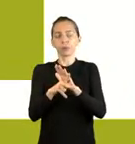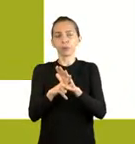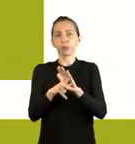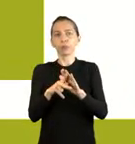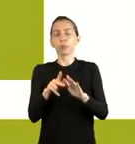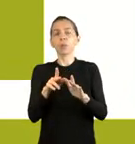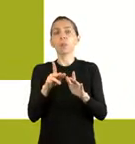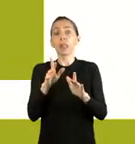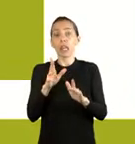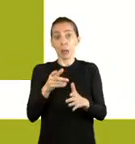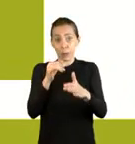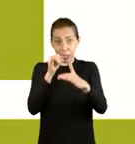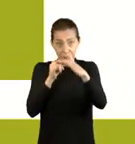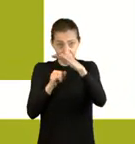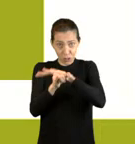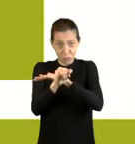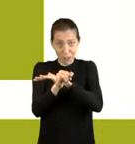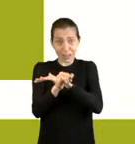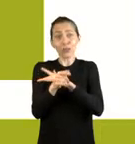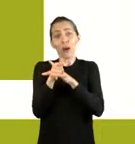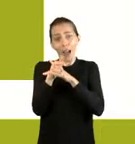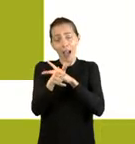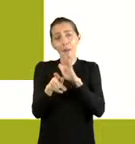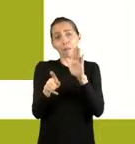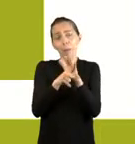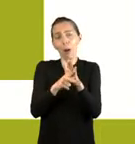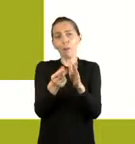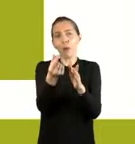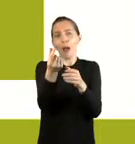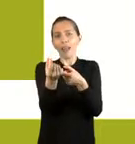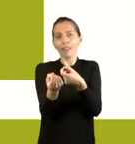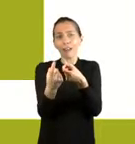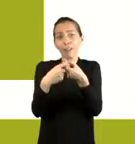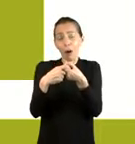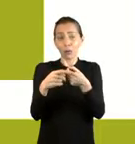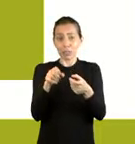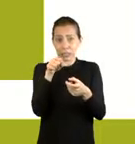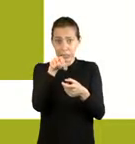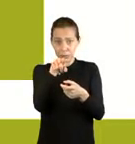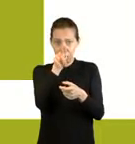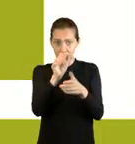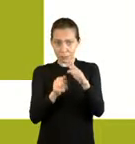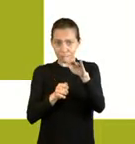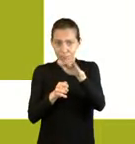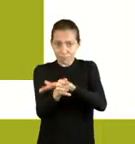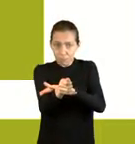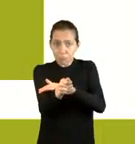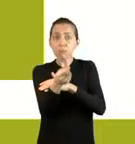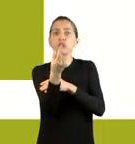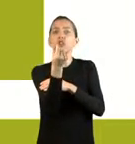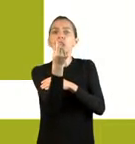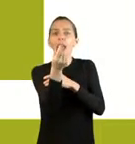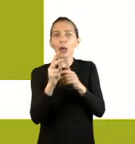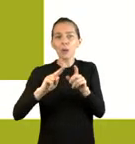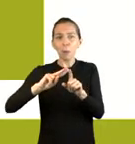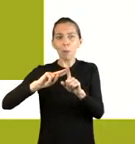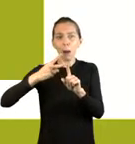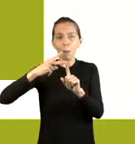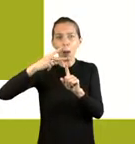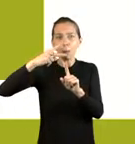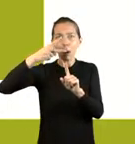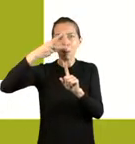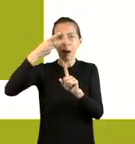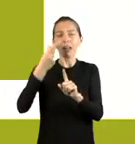precisa gastar energia. Porque se você investe, o próprio dinheiro gera uma receita para